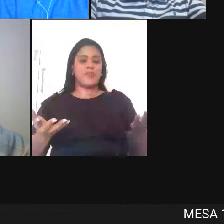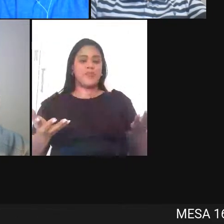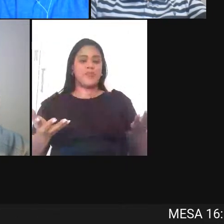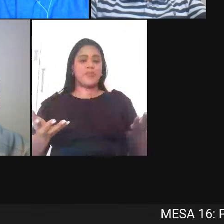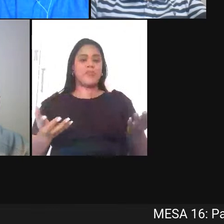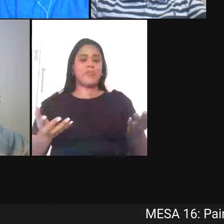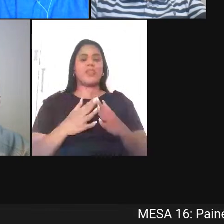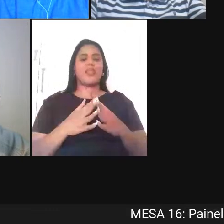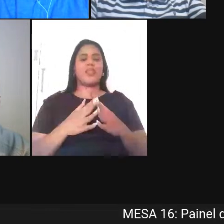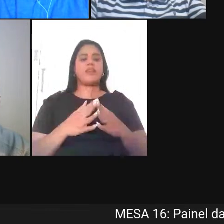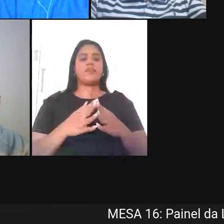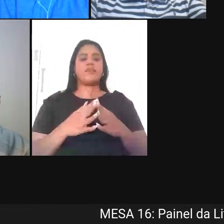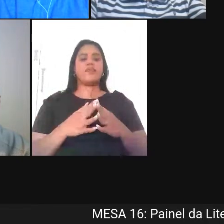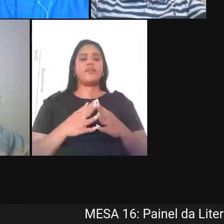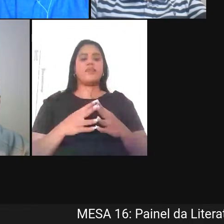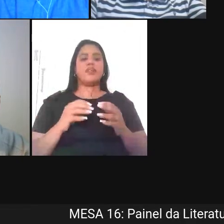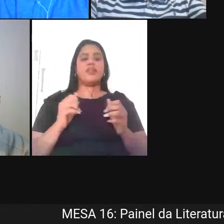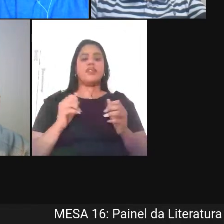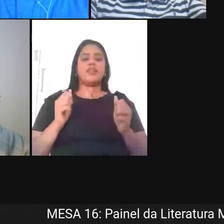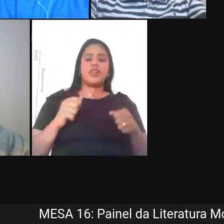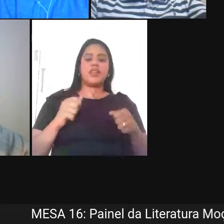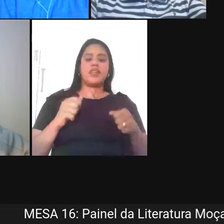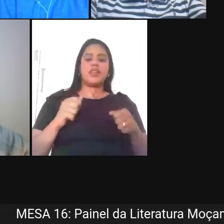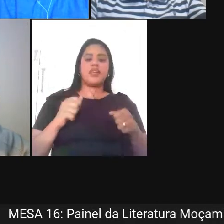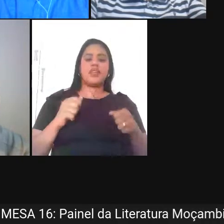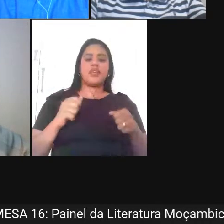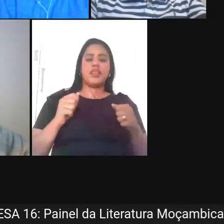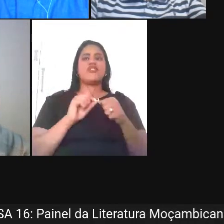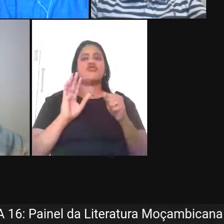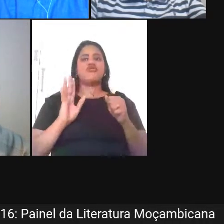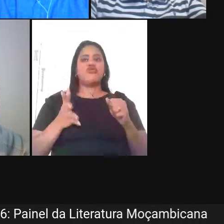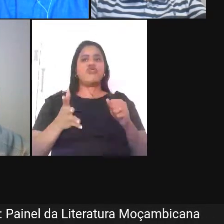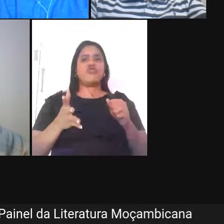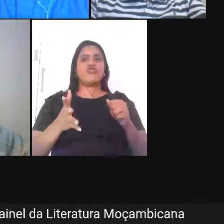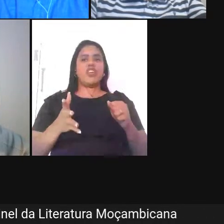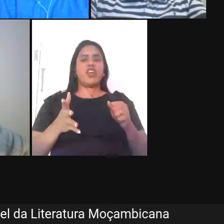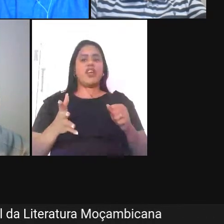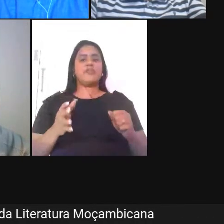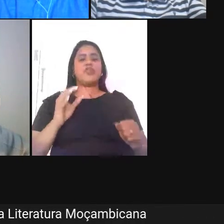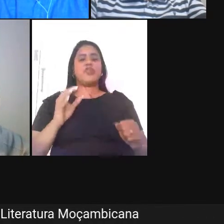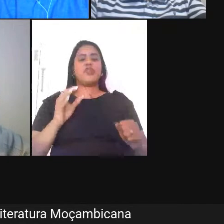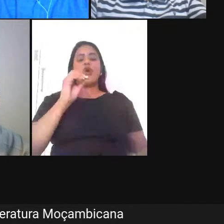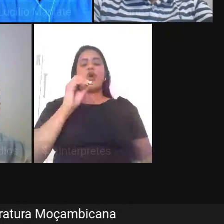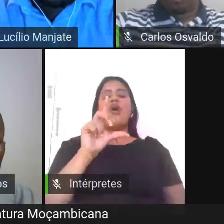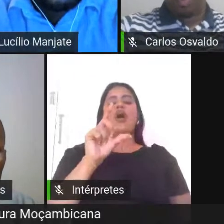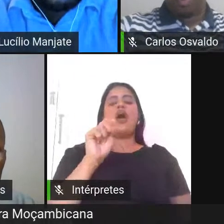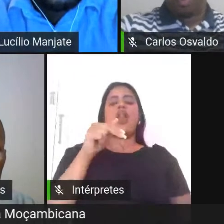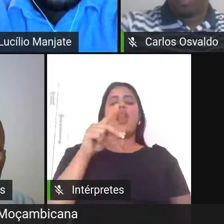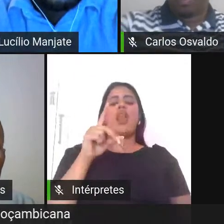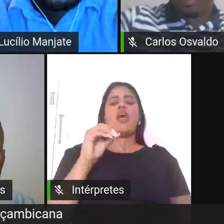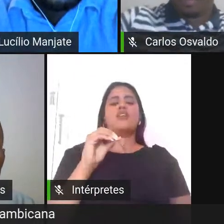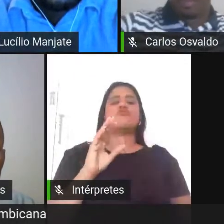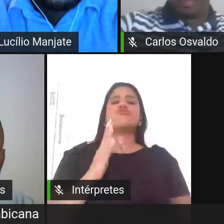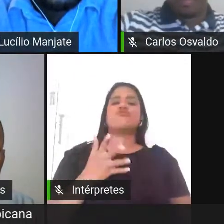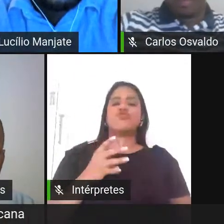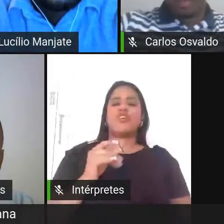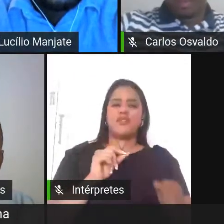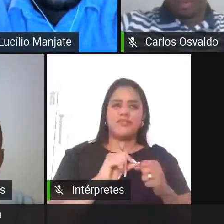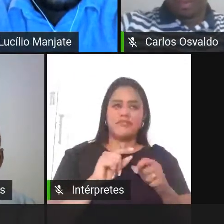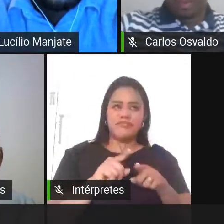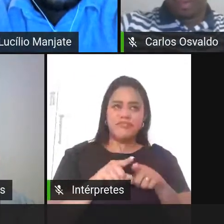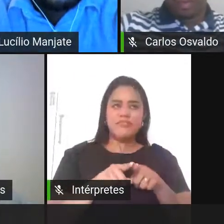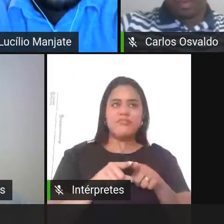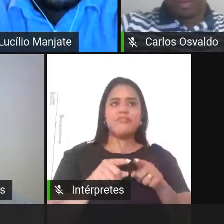isso. O Orlando Mendes também fez muito isso. Alguém colocou uma questão aqui ao